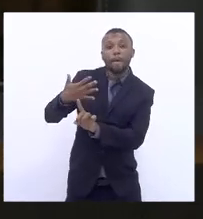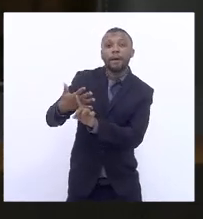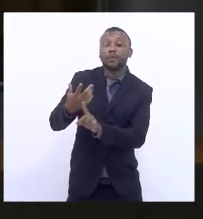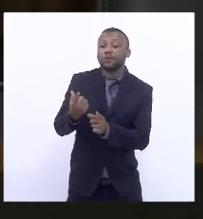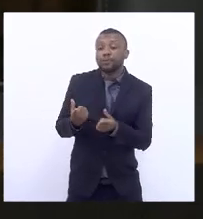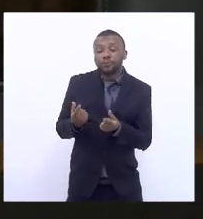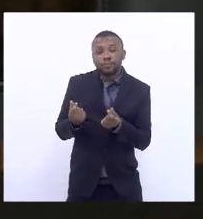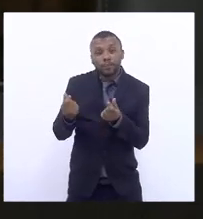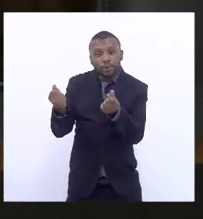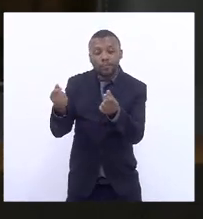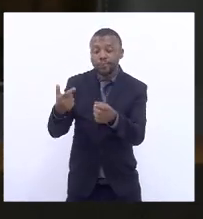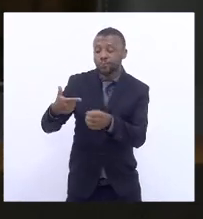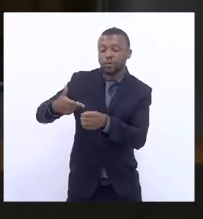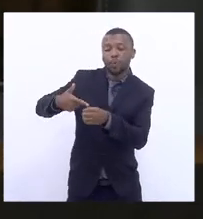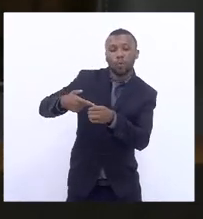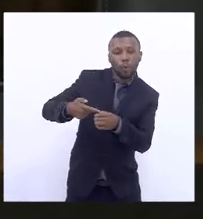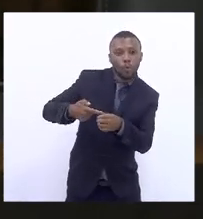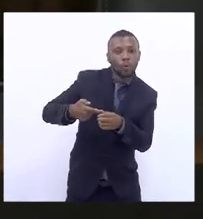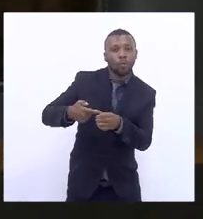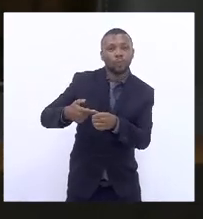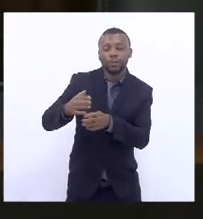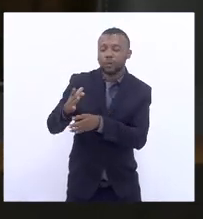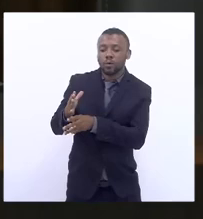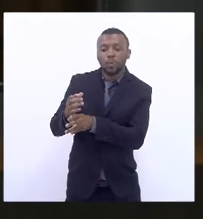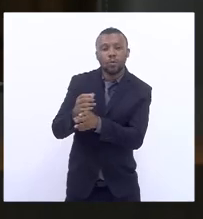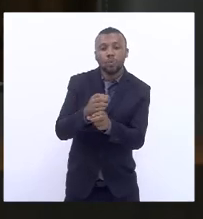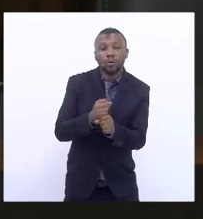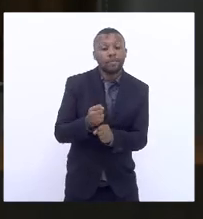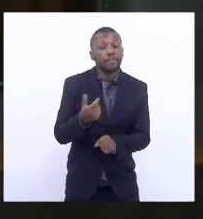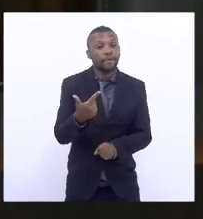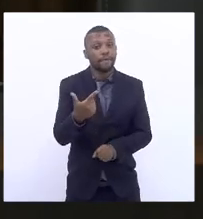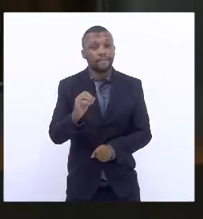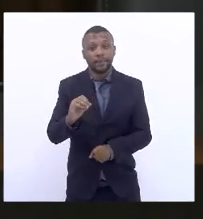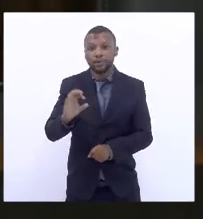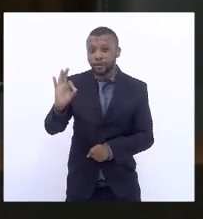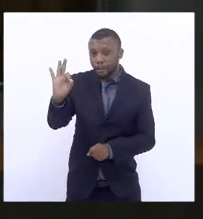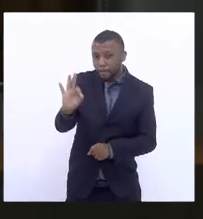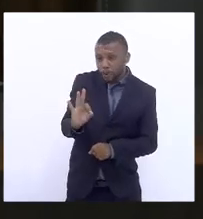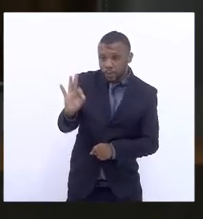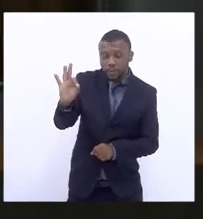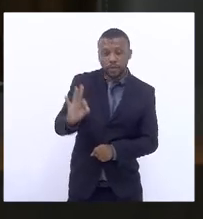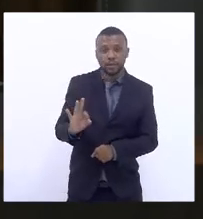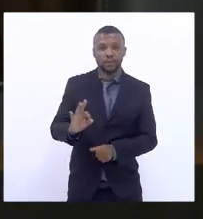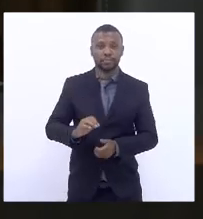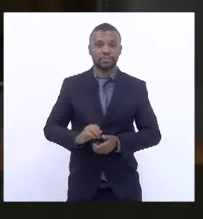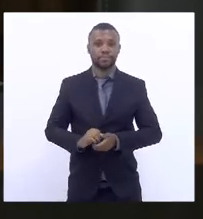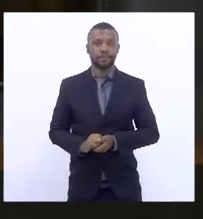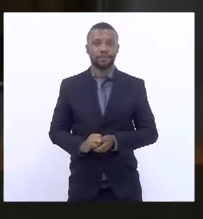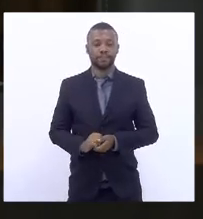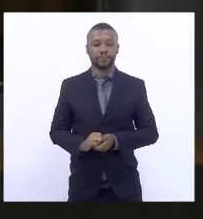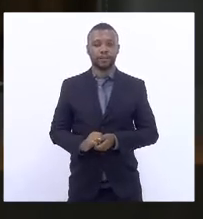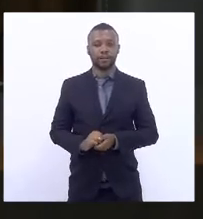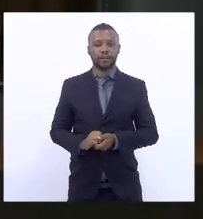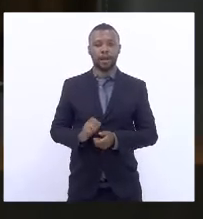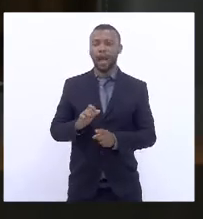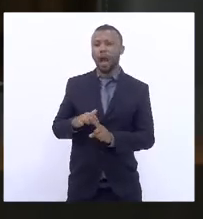em aproximadamente 20%. Aumentar